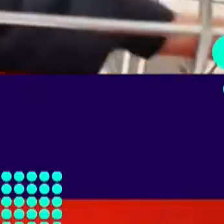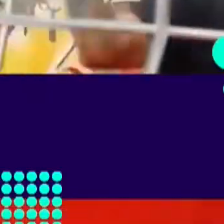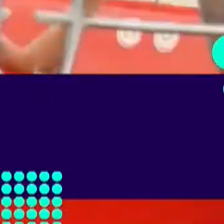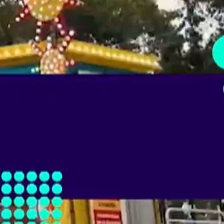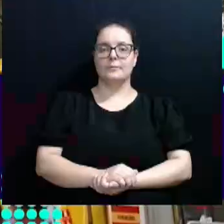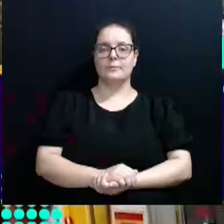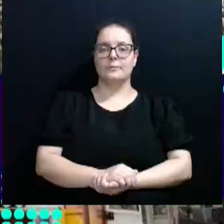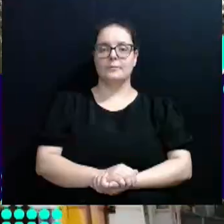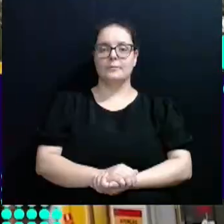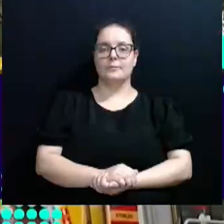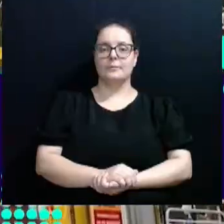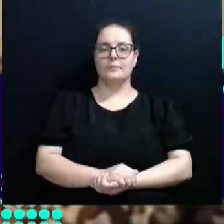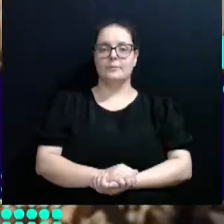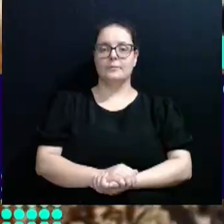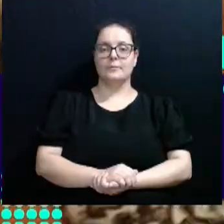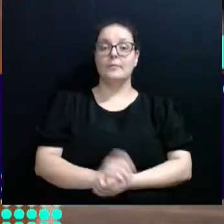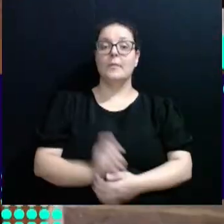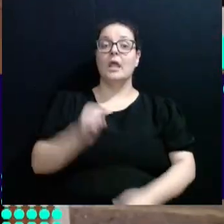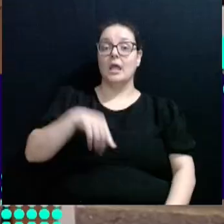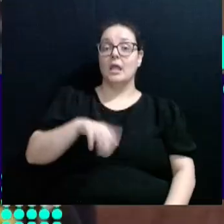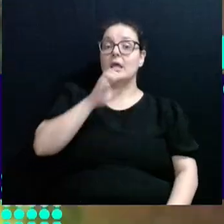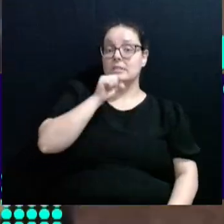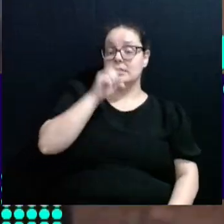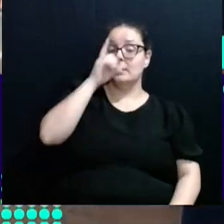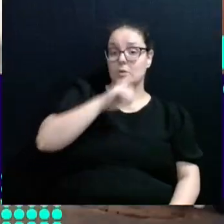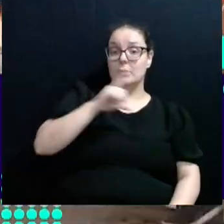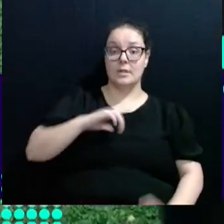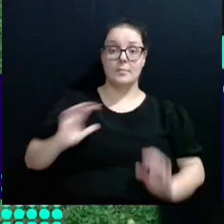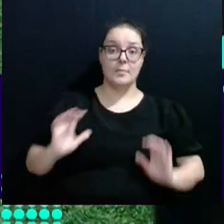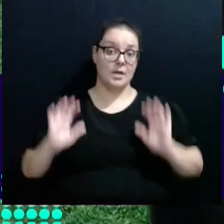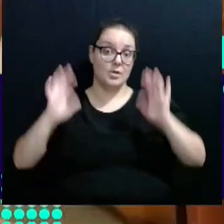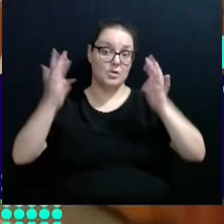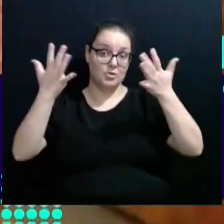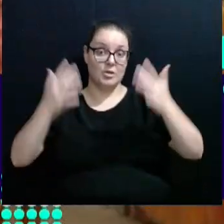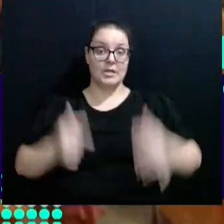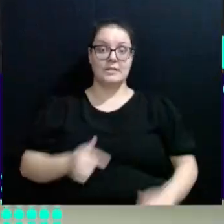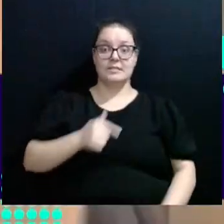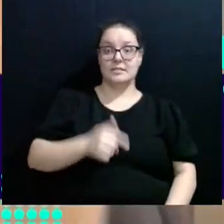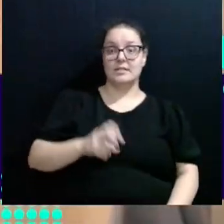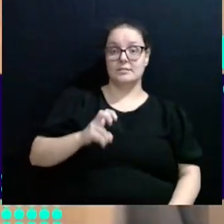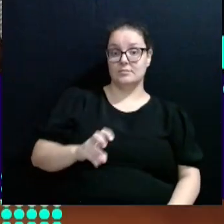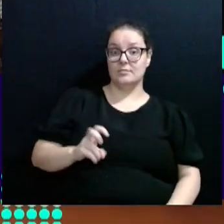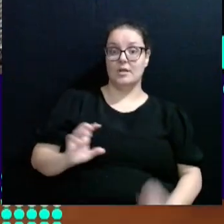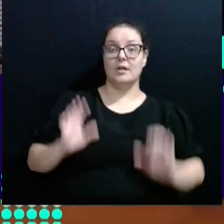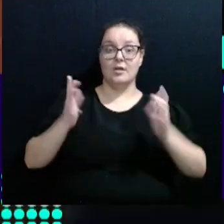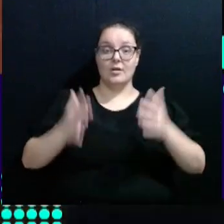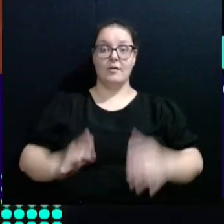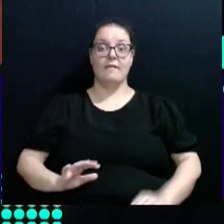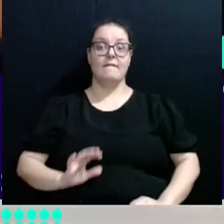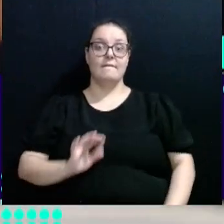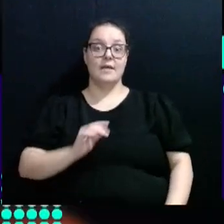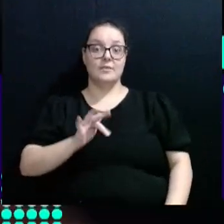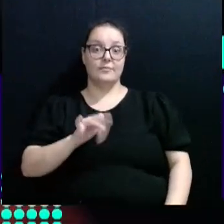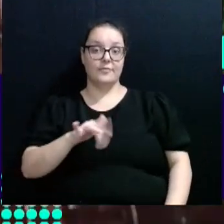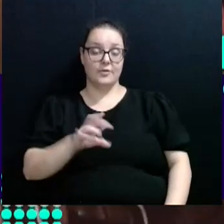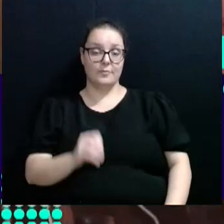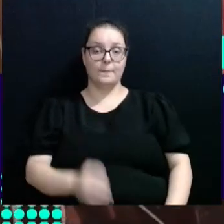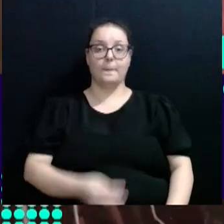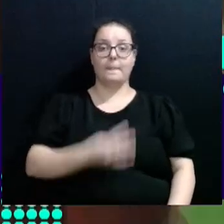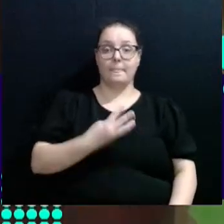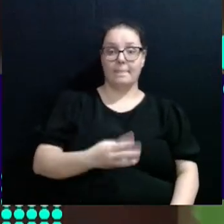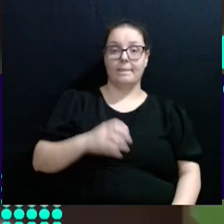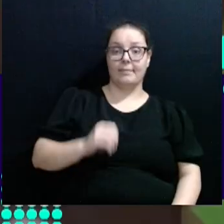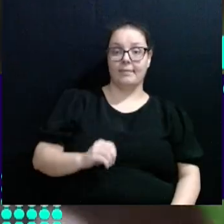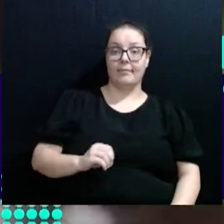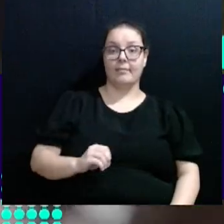E nesse fim de semana tem mais shows da 75ª Festa do Figo e 30ª Expo Goiaba de Valinhos.